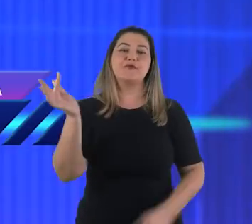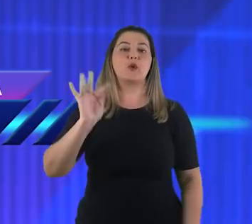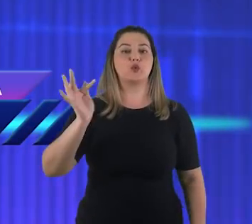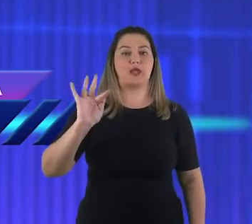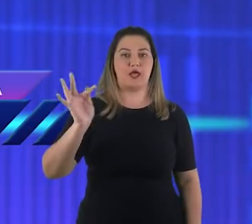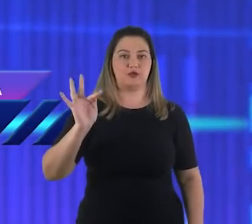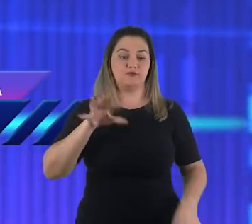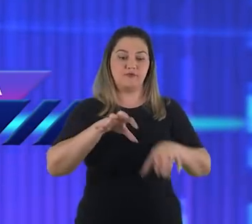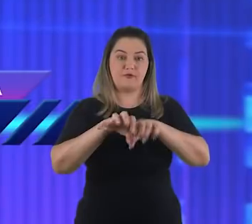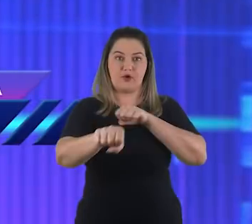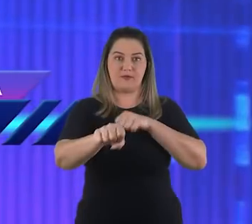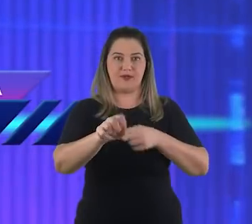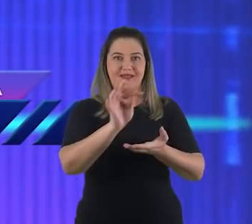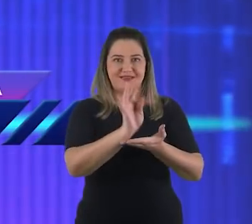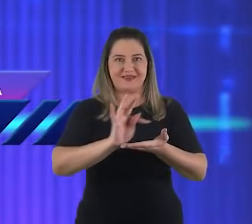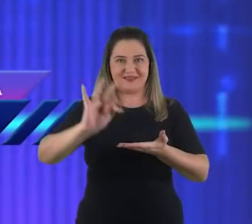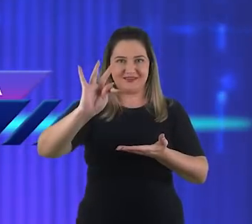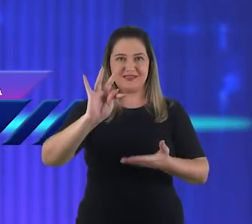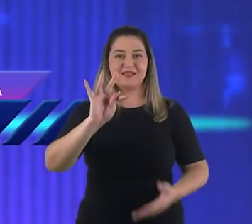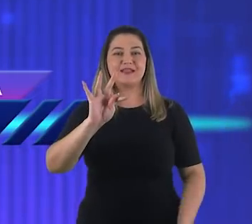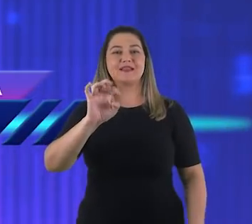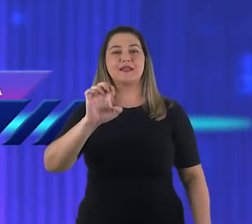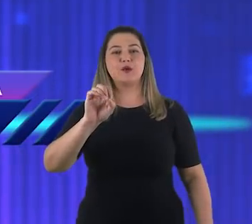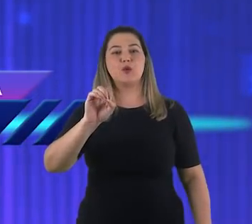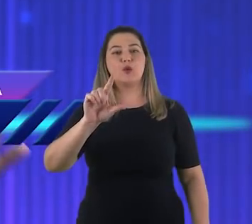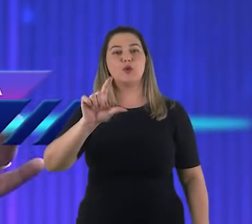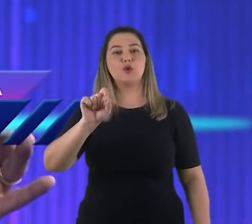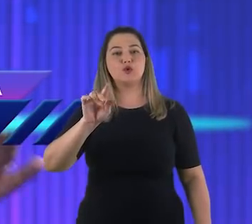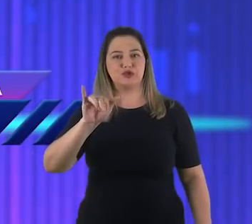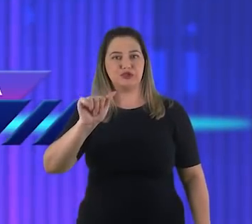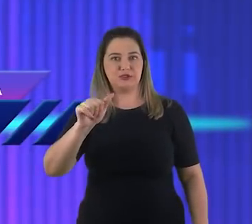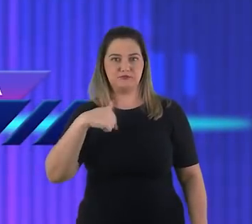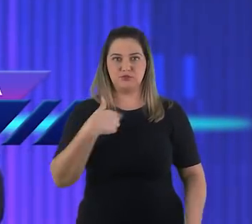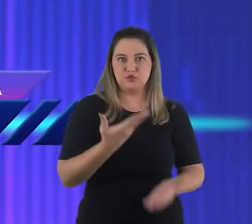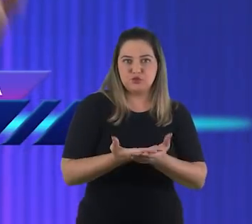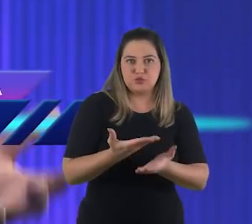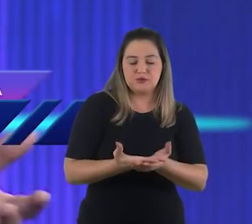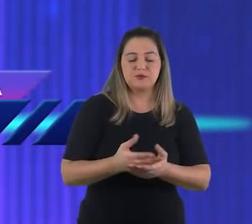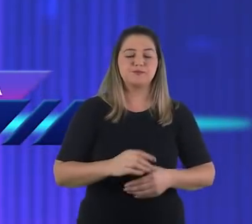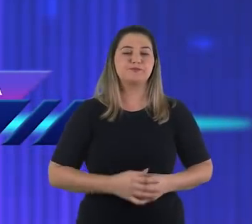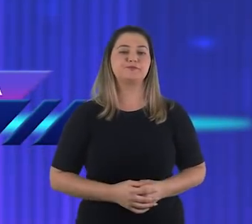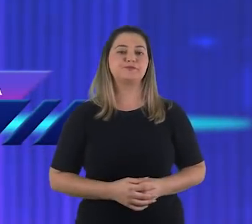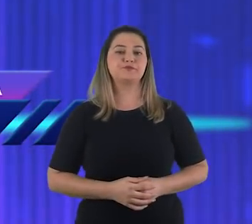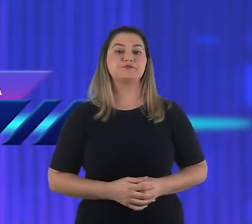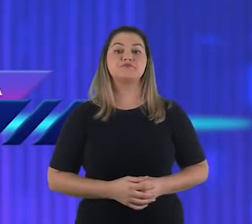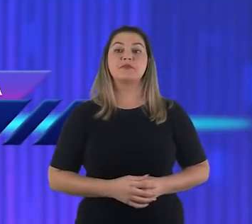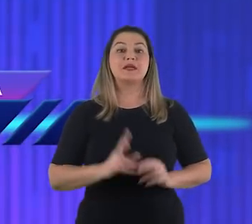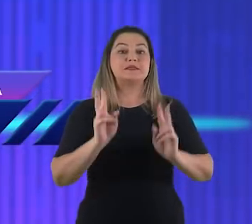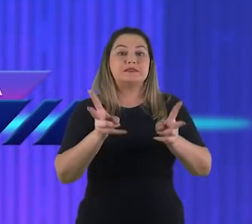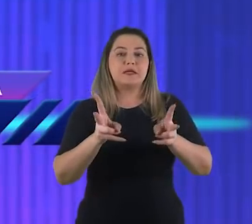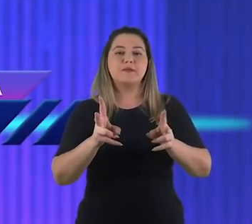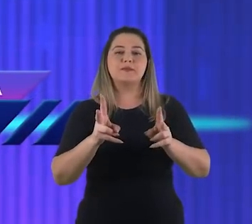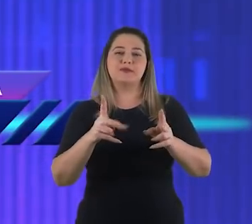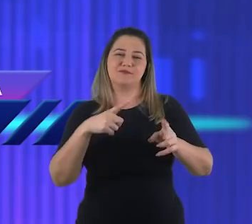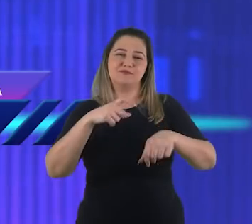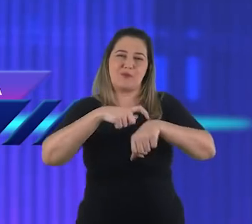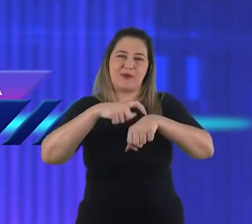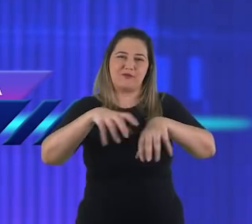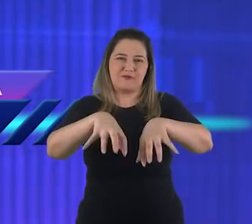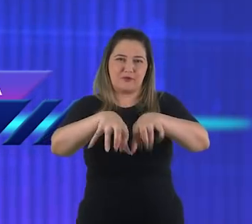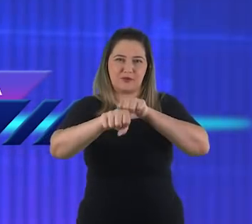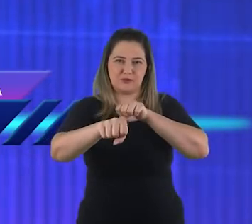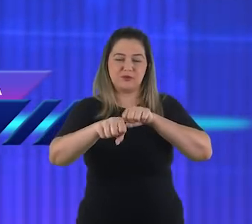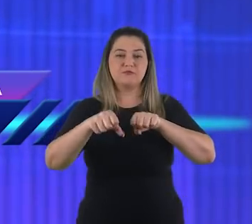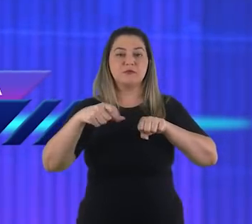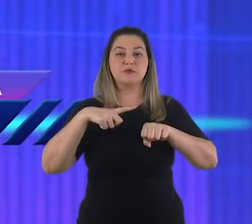minha formatura, nós convidamos os alunos formandos um pastor para pregar. O nome dele